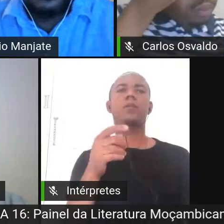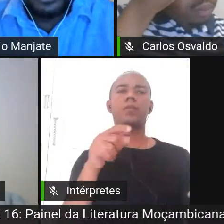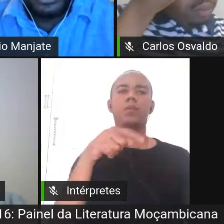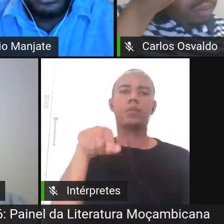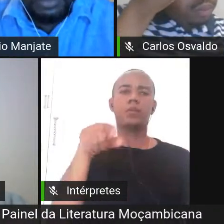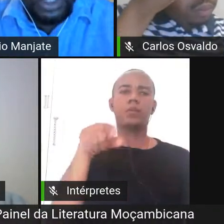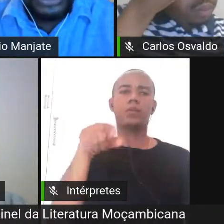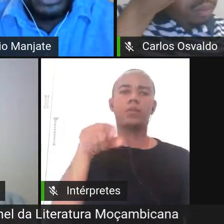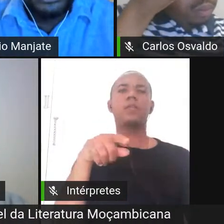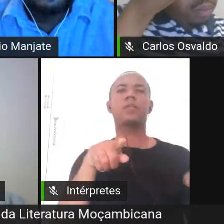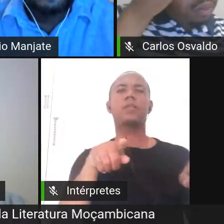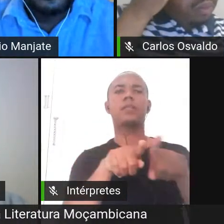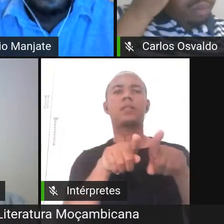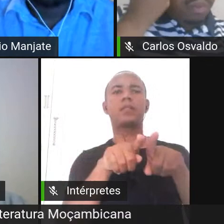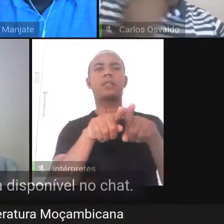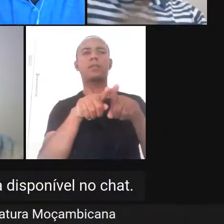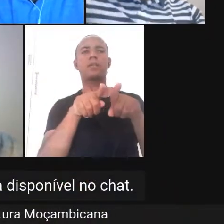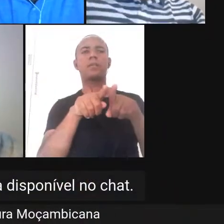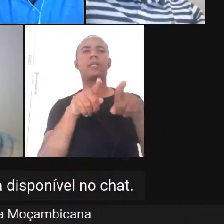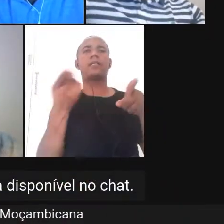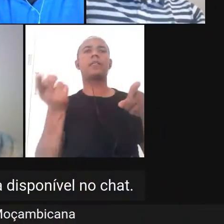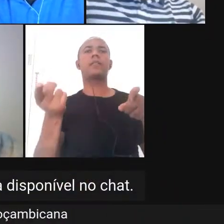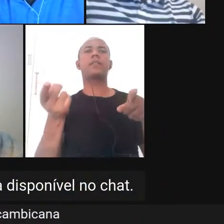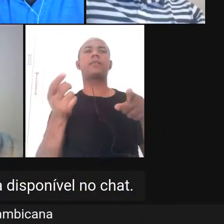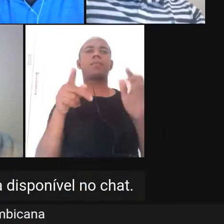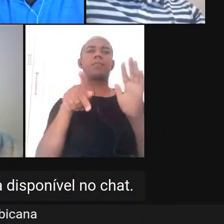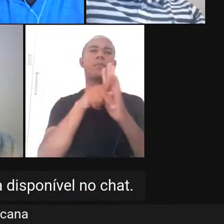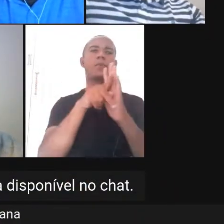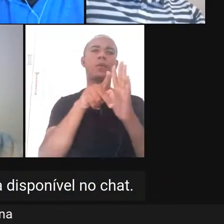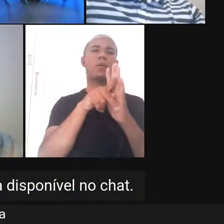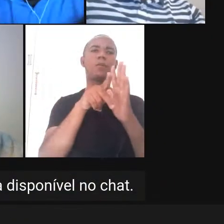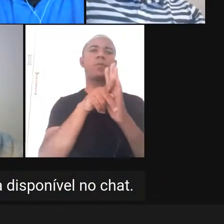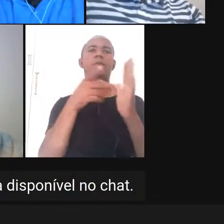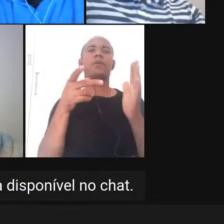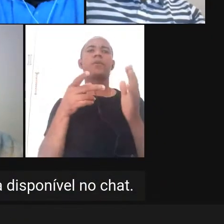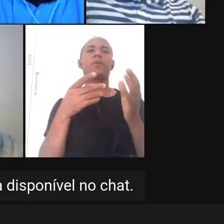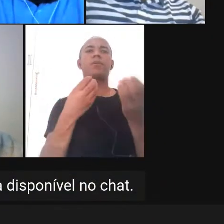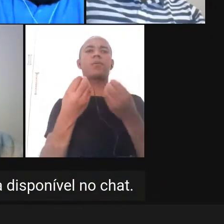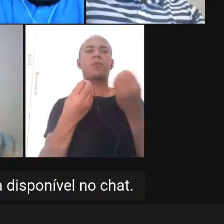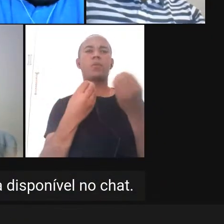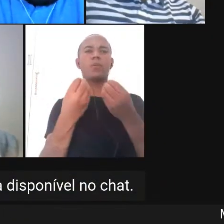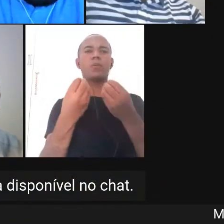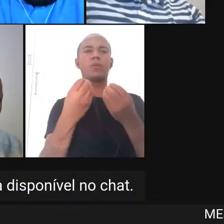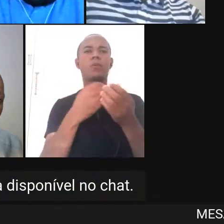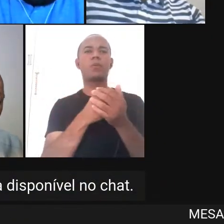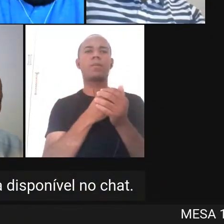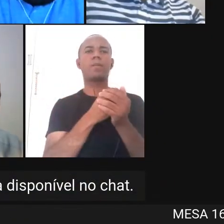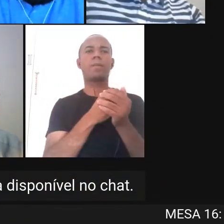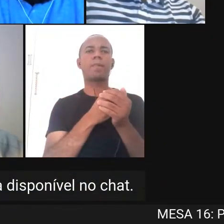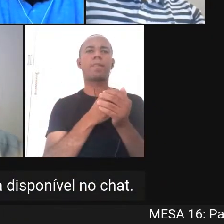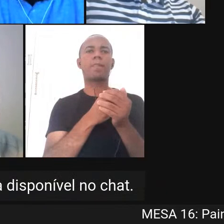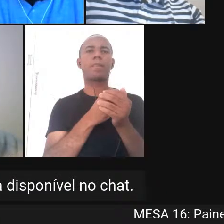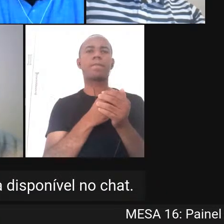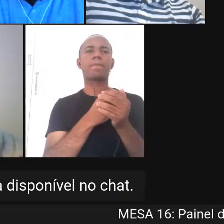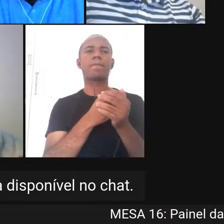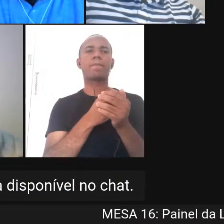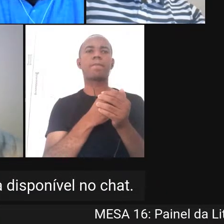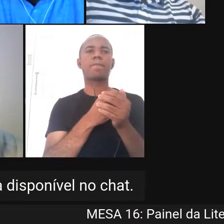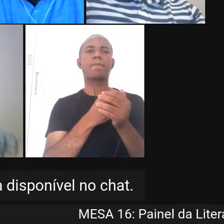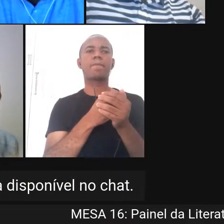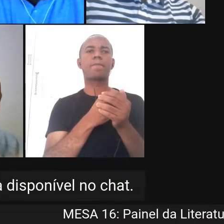obra de Craveirinha demonstra isso, e não só, né? Não sei se respondo à tua pergunta. Eliana, há uma